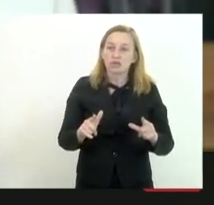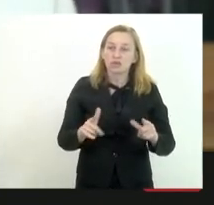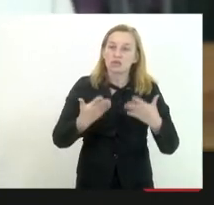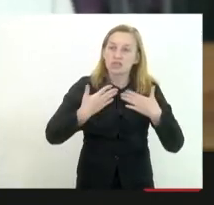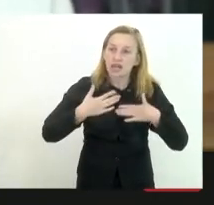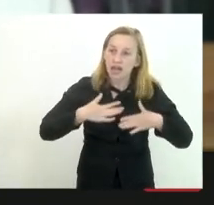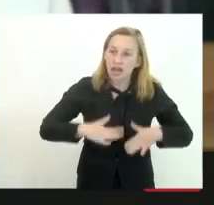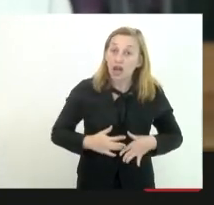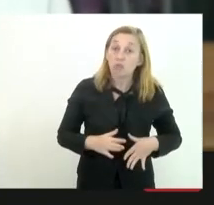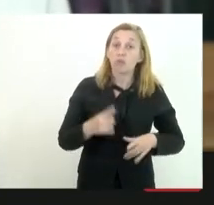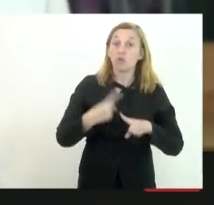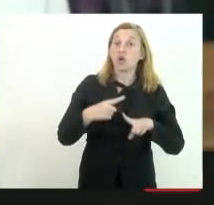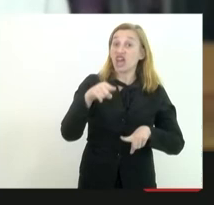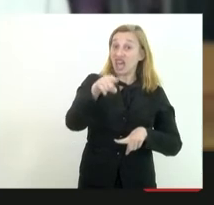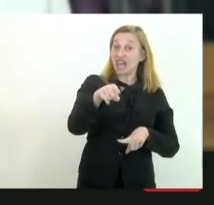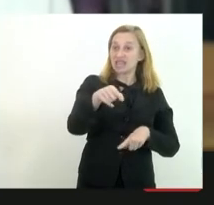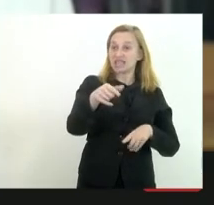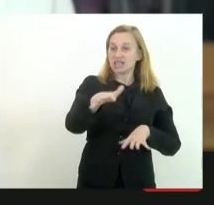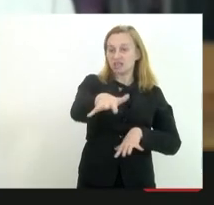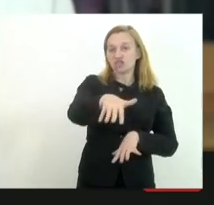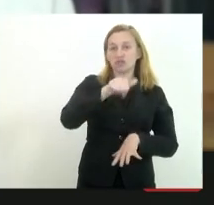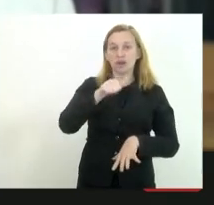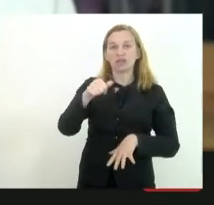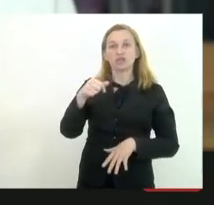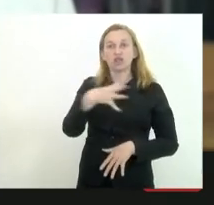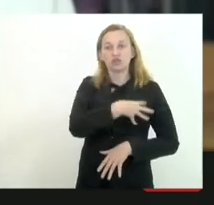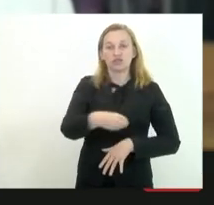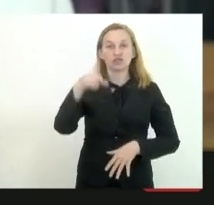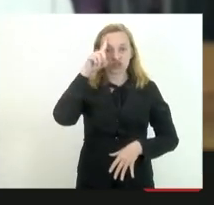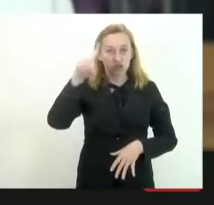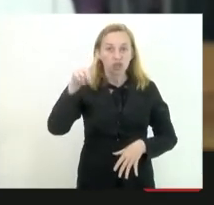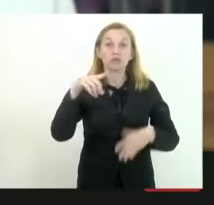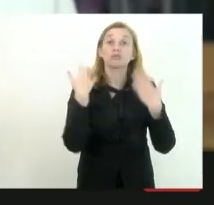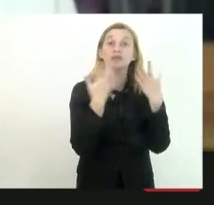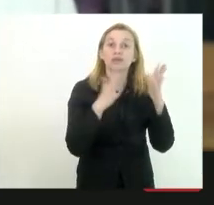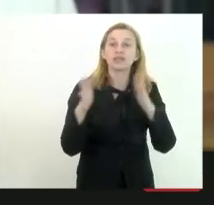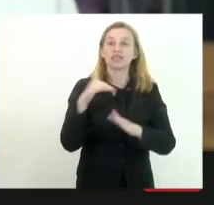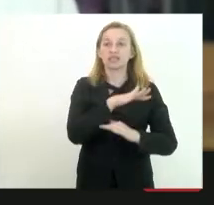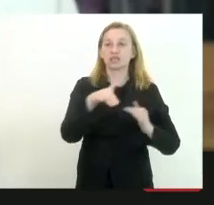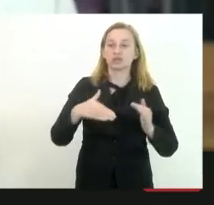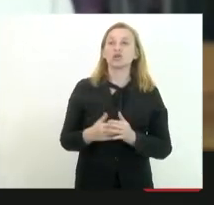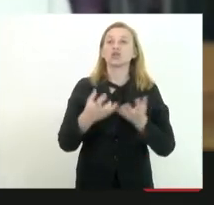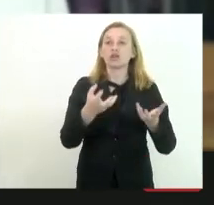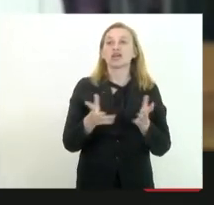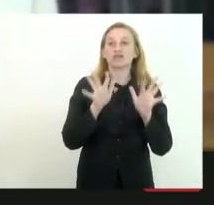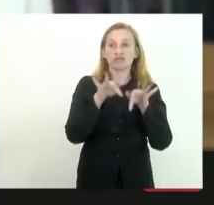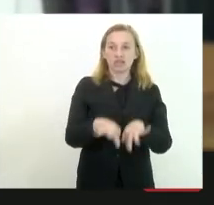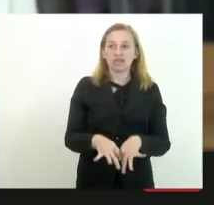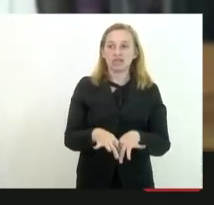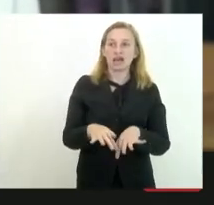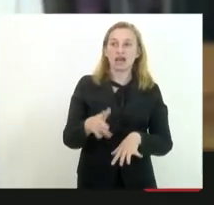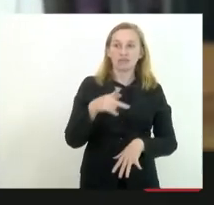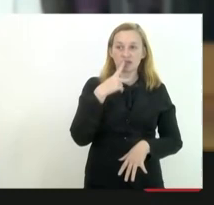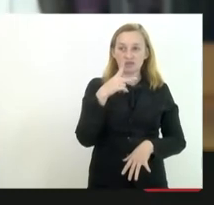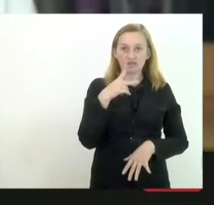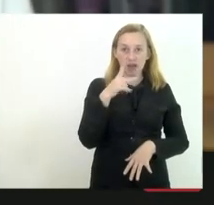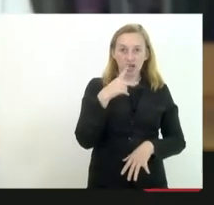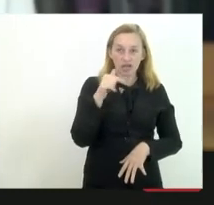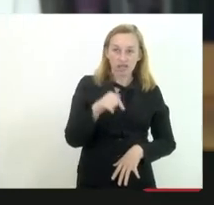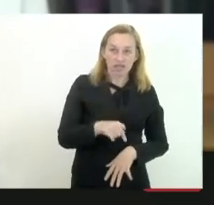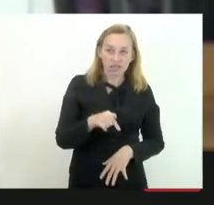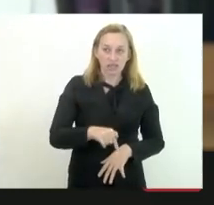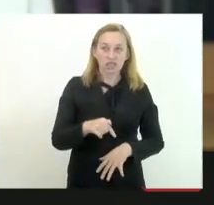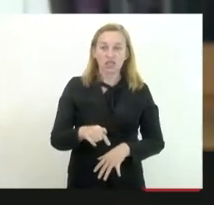esses serão chamados filhos de Deus. Parabenizo a todos e eu quero encerrar essa minha palavra